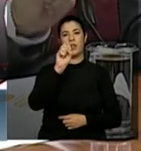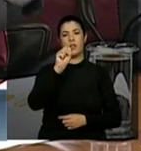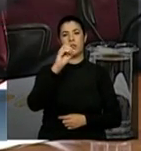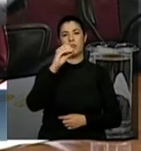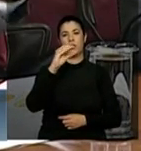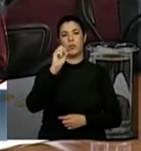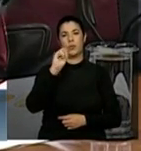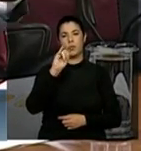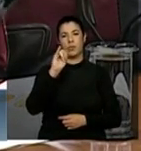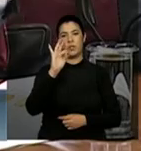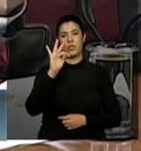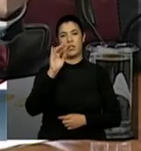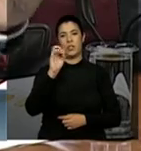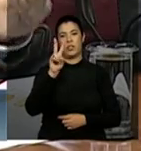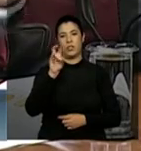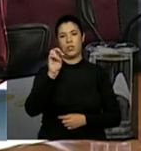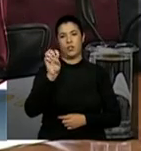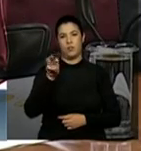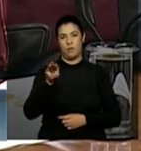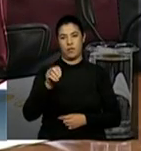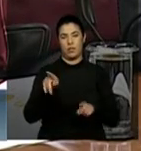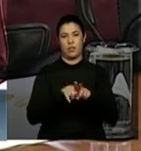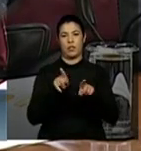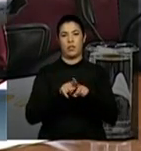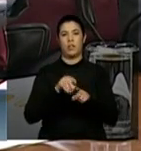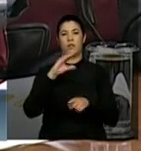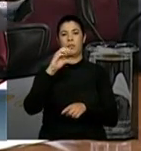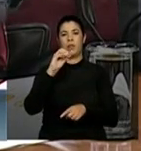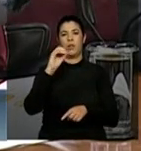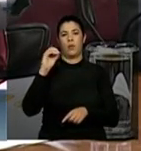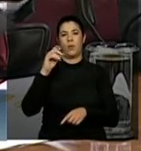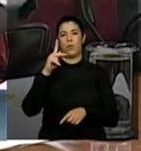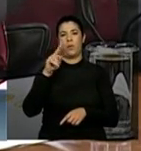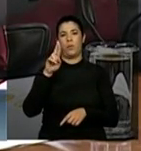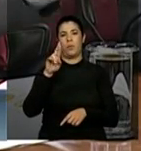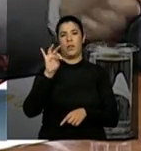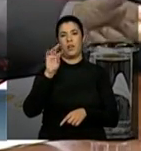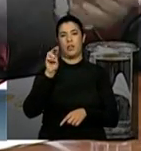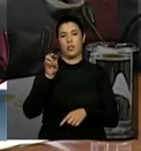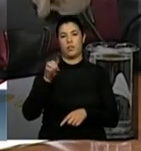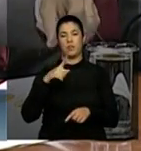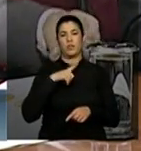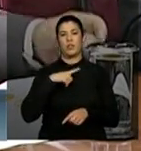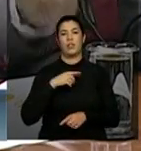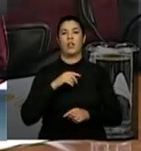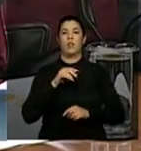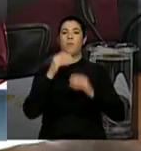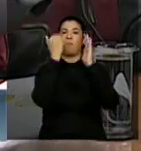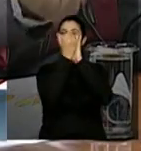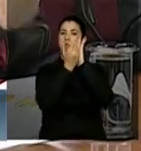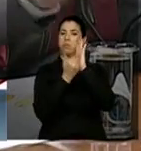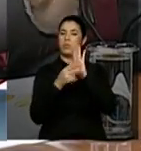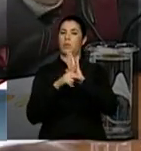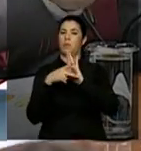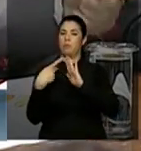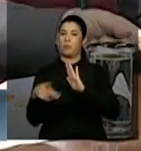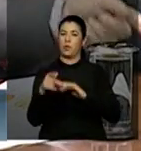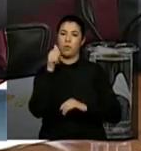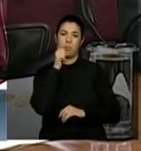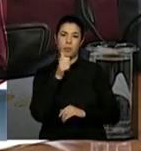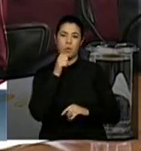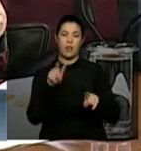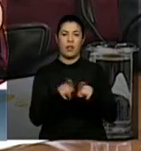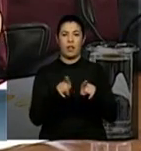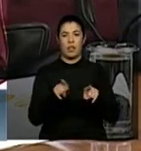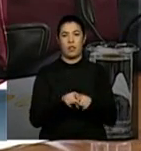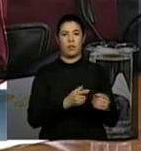especial, trazendo o foco voltado para o Cooper Gênio, que é um programa especial para a mulher, inserir a mulher, e o Cooper Jovem, que é a sucessão,